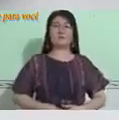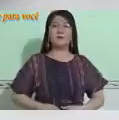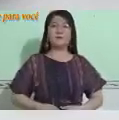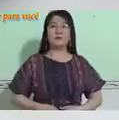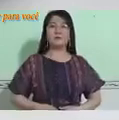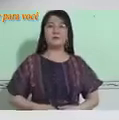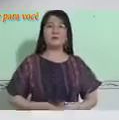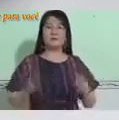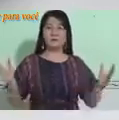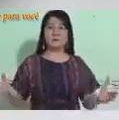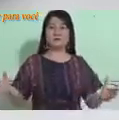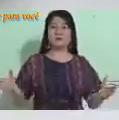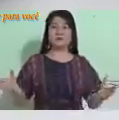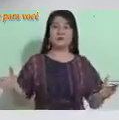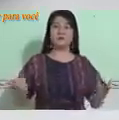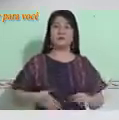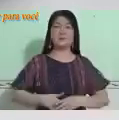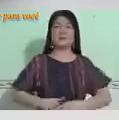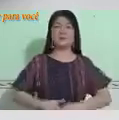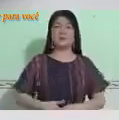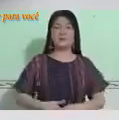pela outra narina.